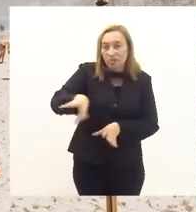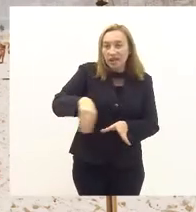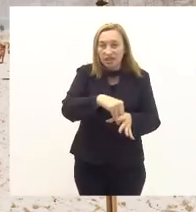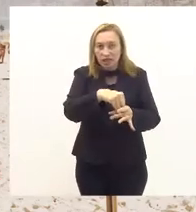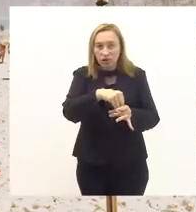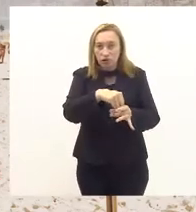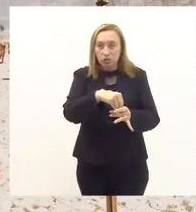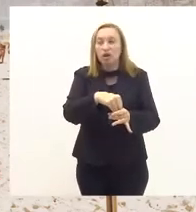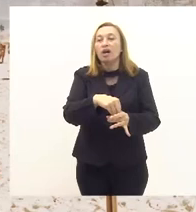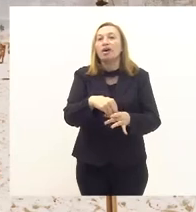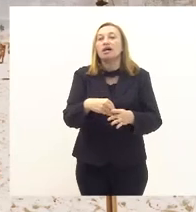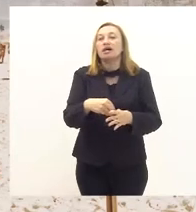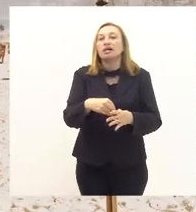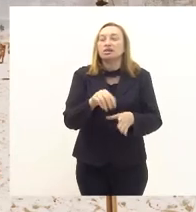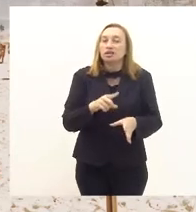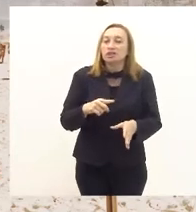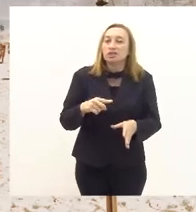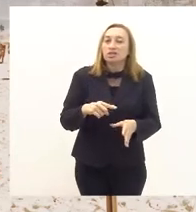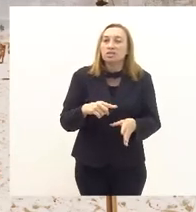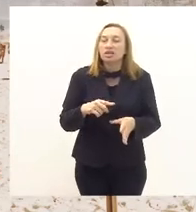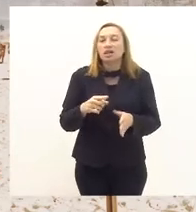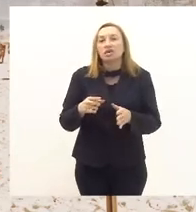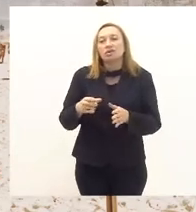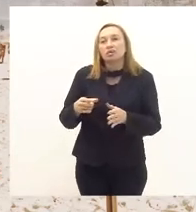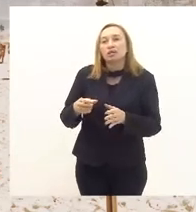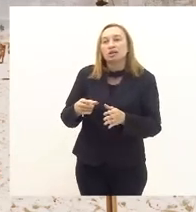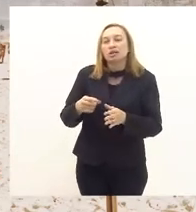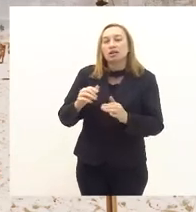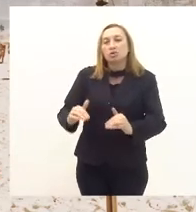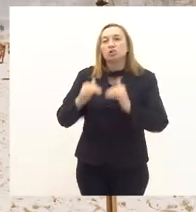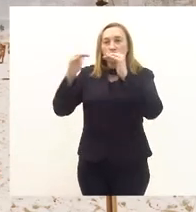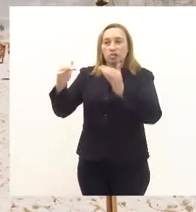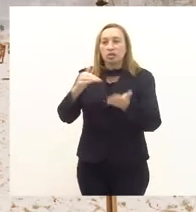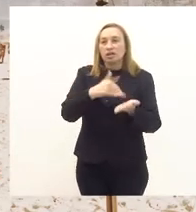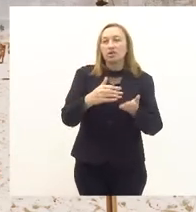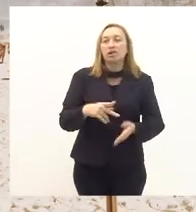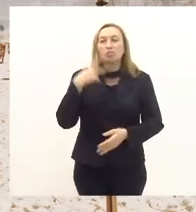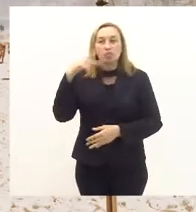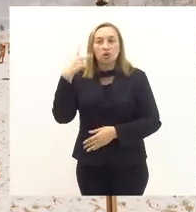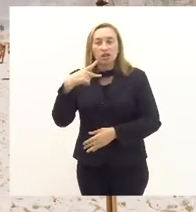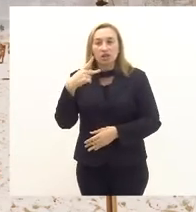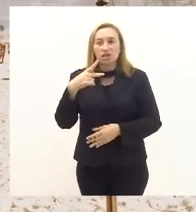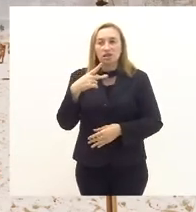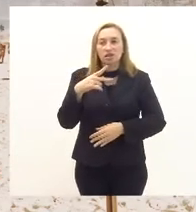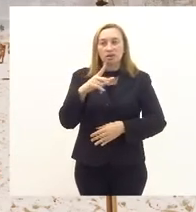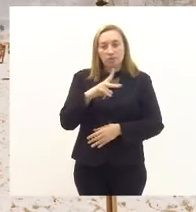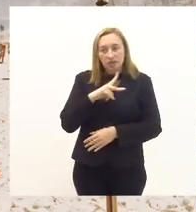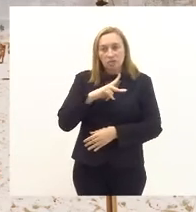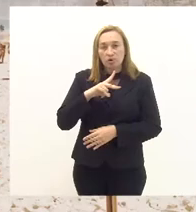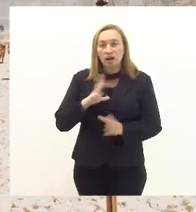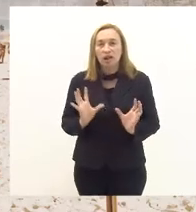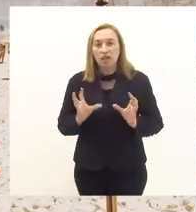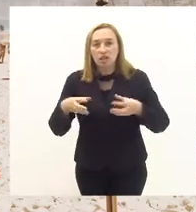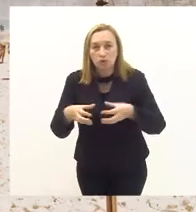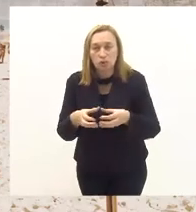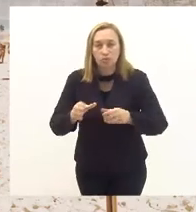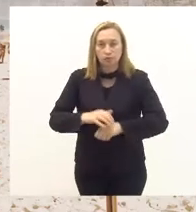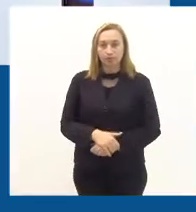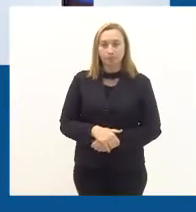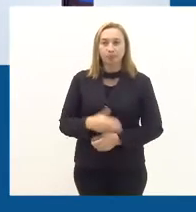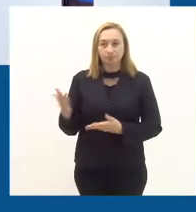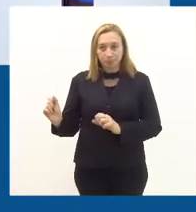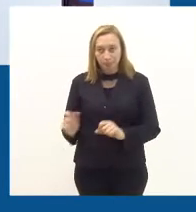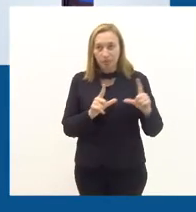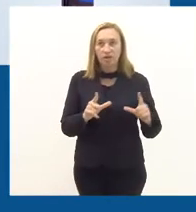dentro da nossa, antigamente era SuperD, Superintendência de Políticas Individuais, Coletivos e Difusos. Pode